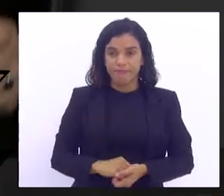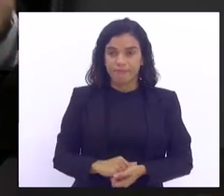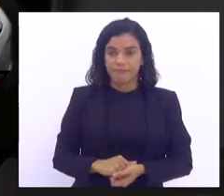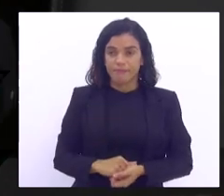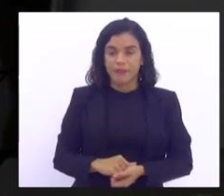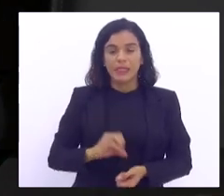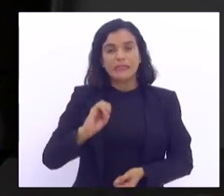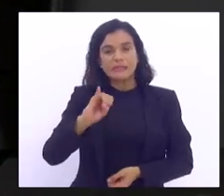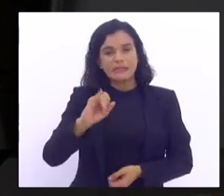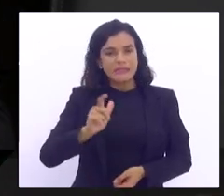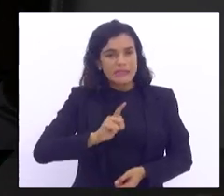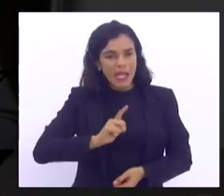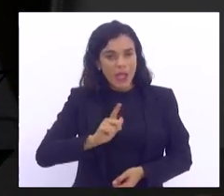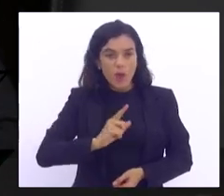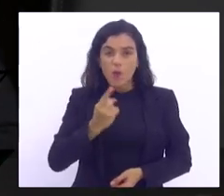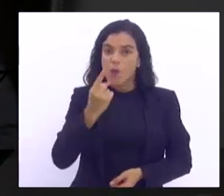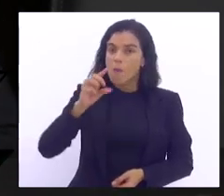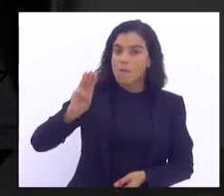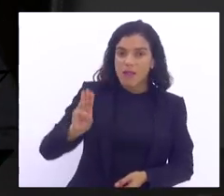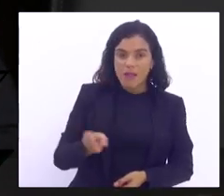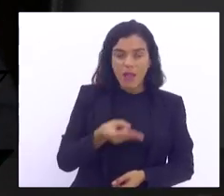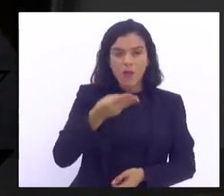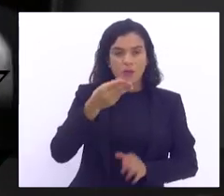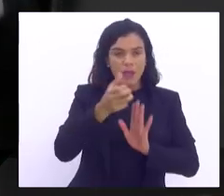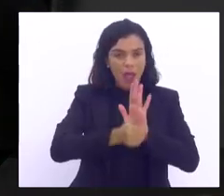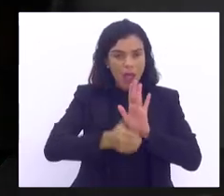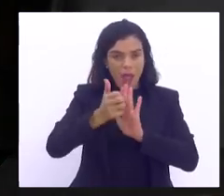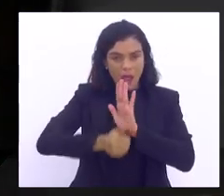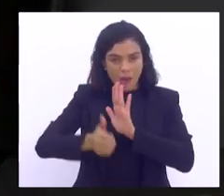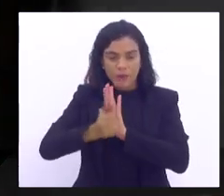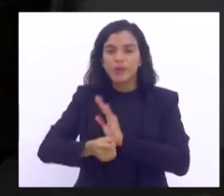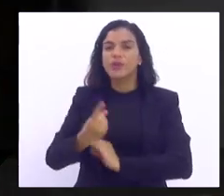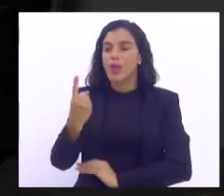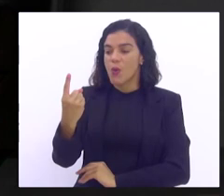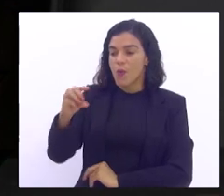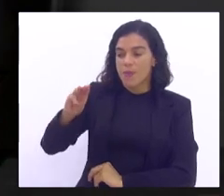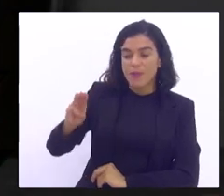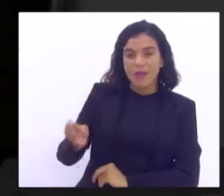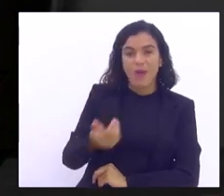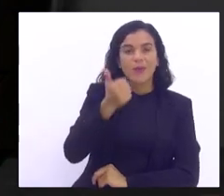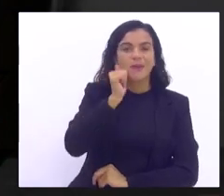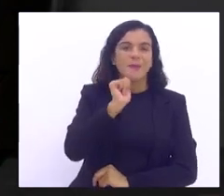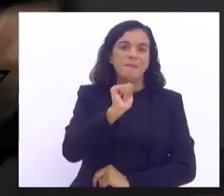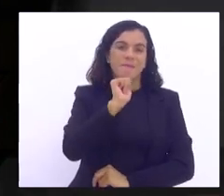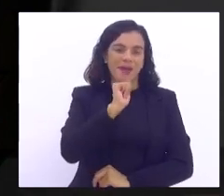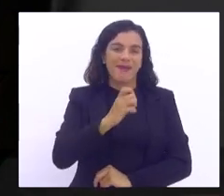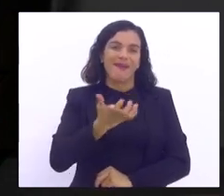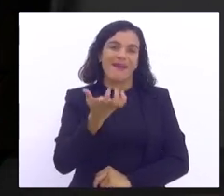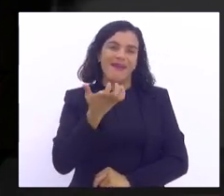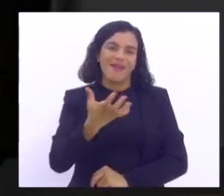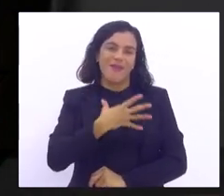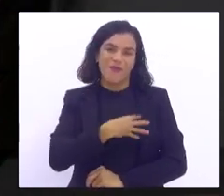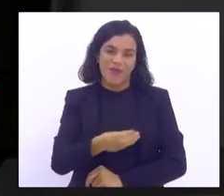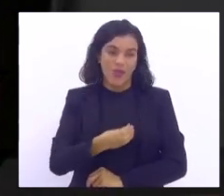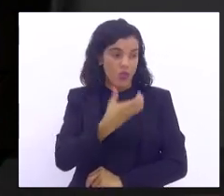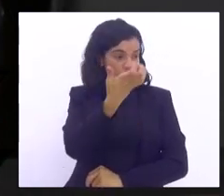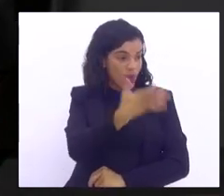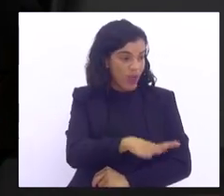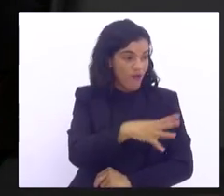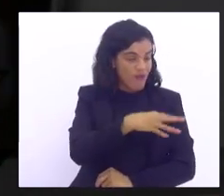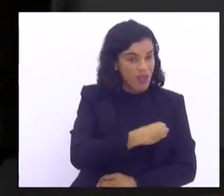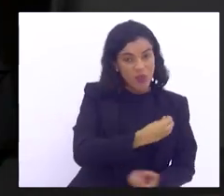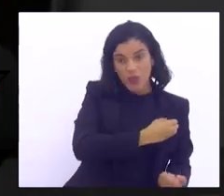Se nós temos hoje 1 milhão de abortos, creiam, tem 1 milhão de mães querendo filhos. Então, se a mãe não quer o filho,